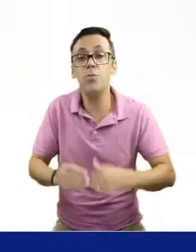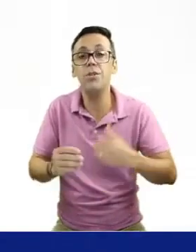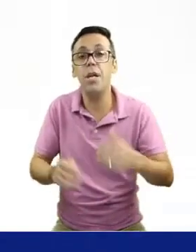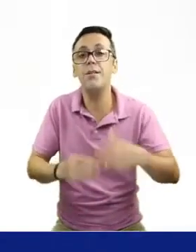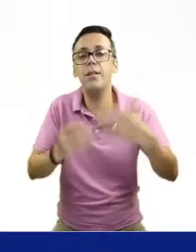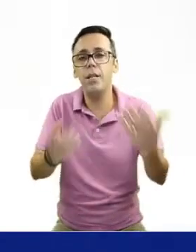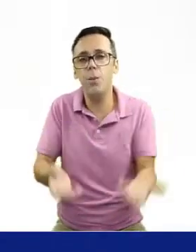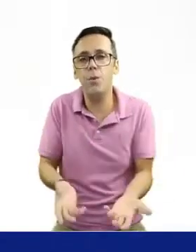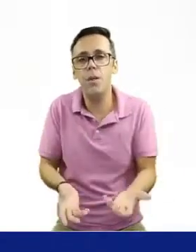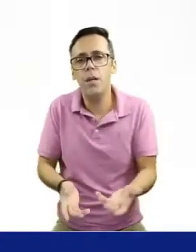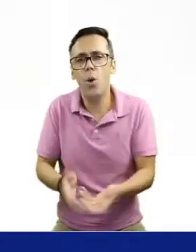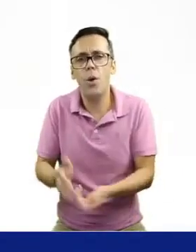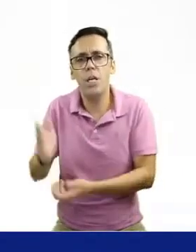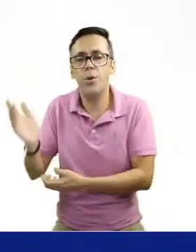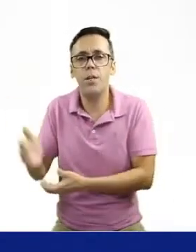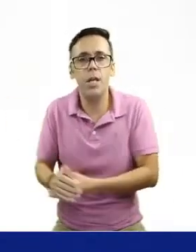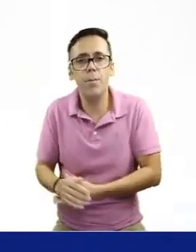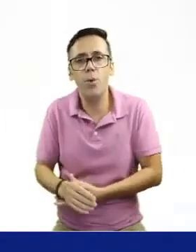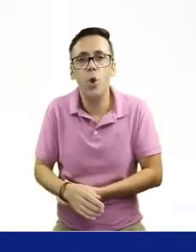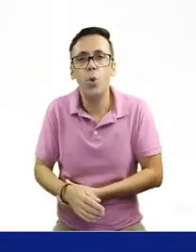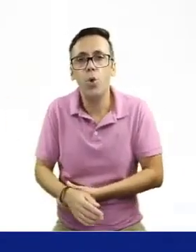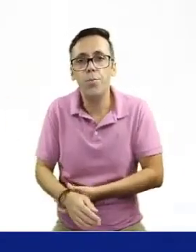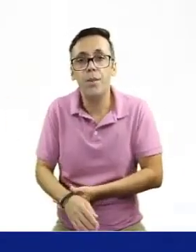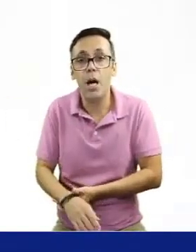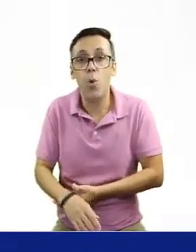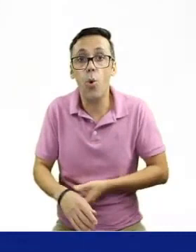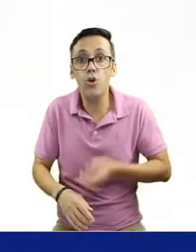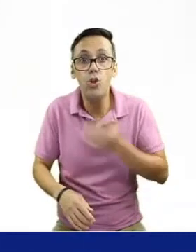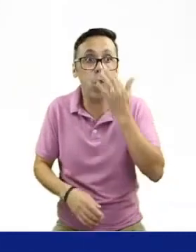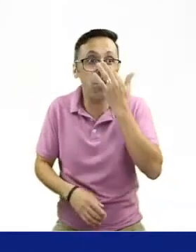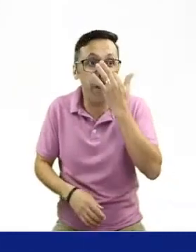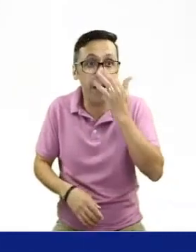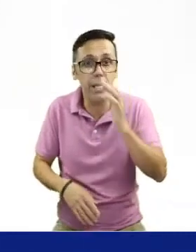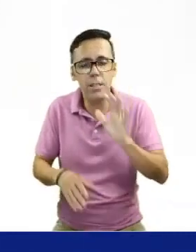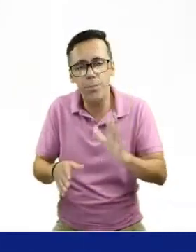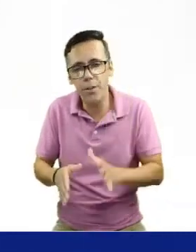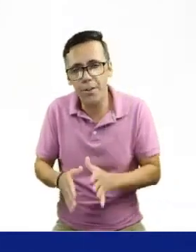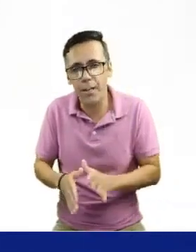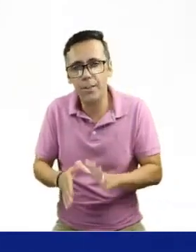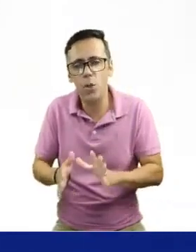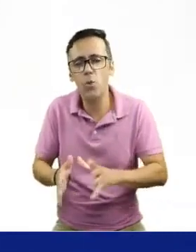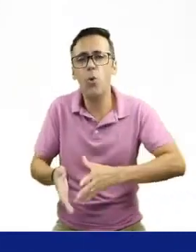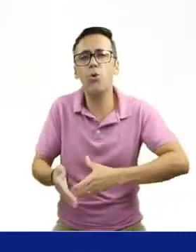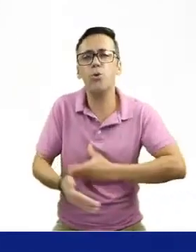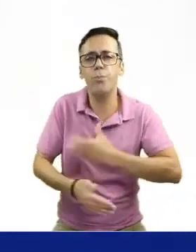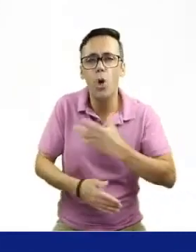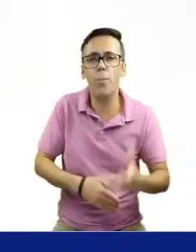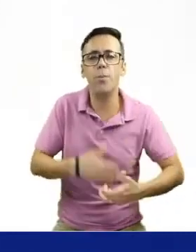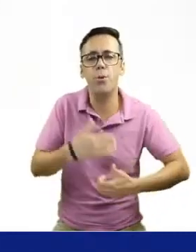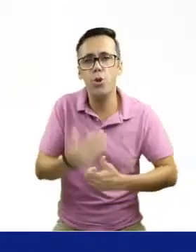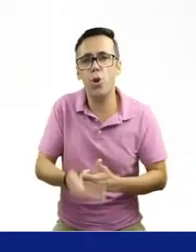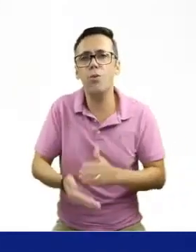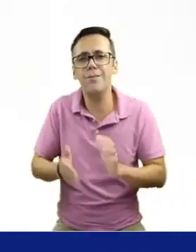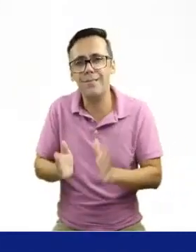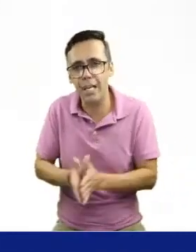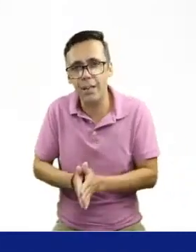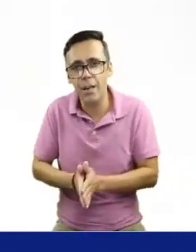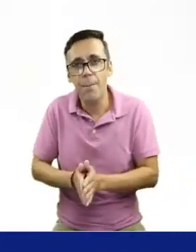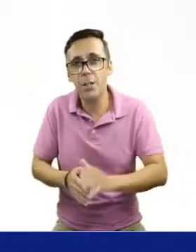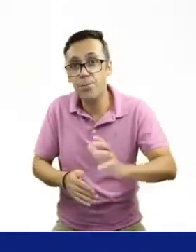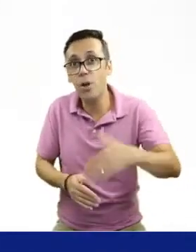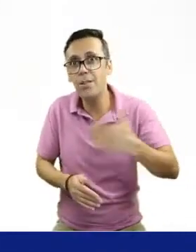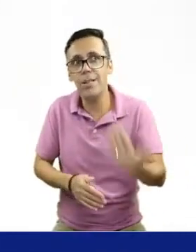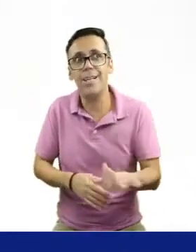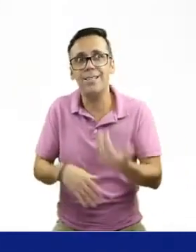duas até a equipe é o caso por exemplo do Hospital Odilon Behrens E por aí vai tem no concurso próprio Odilon